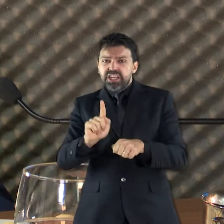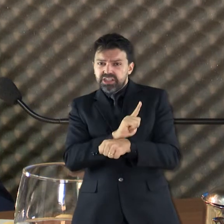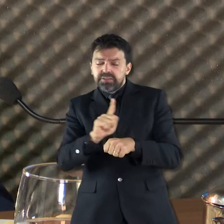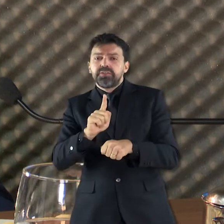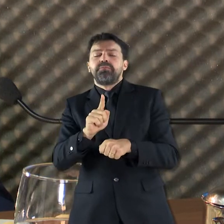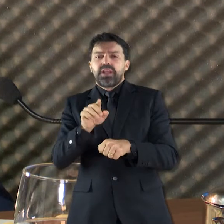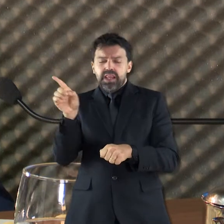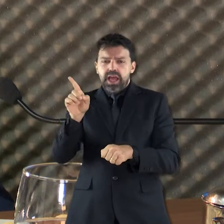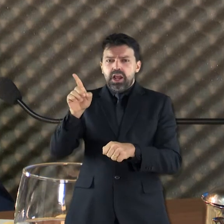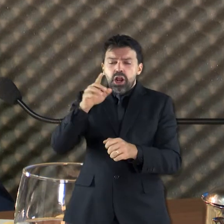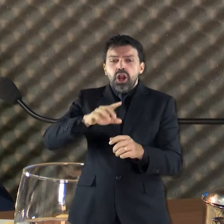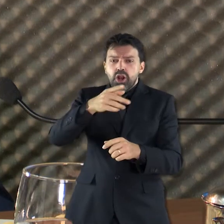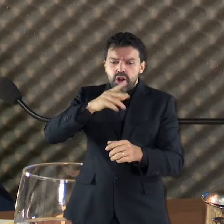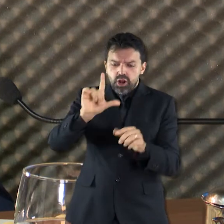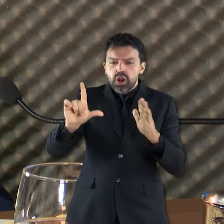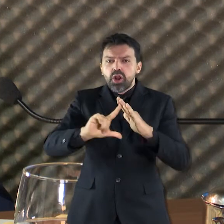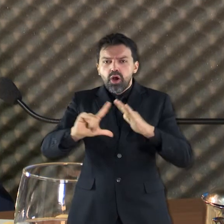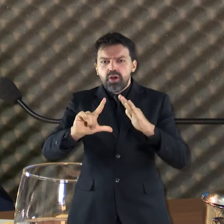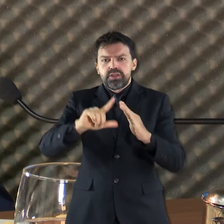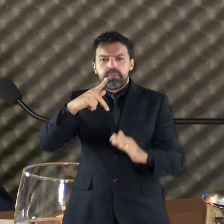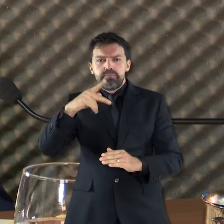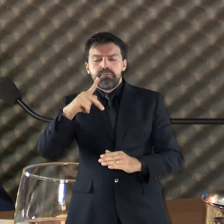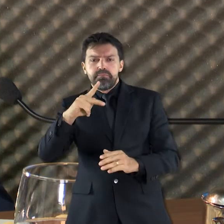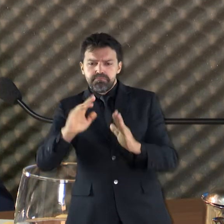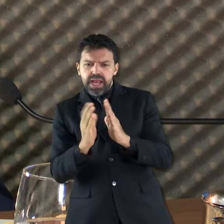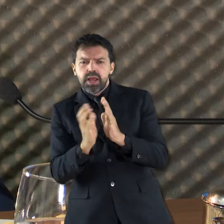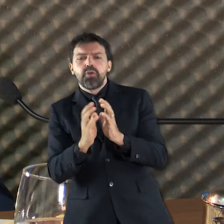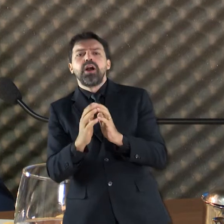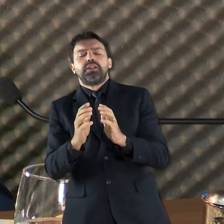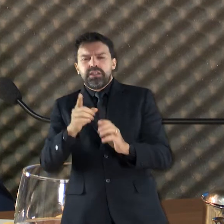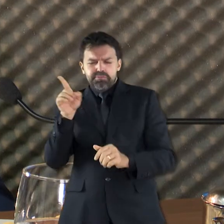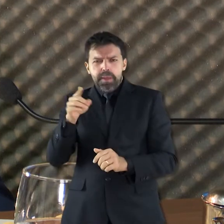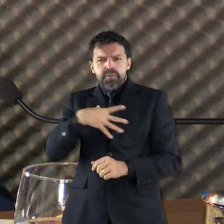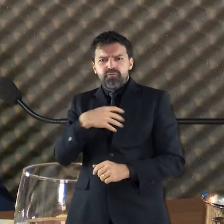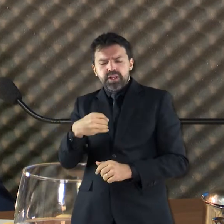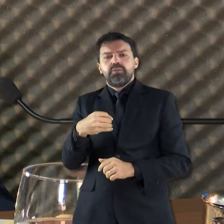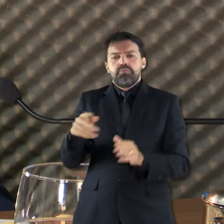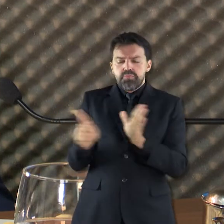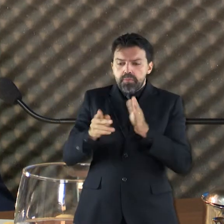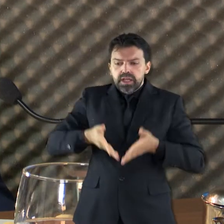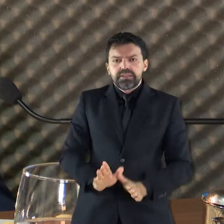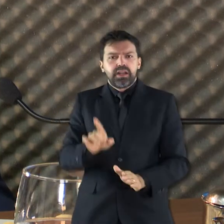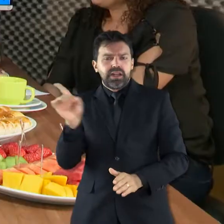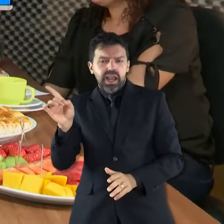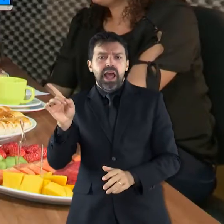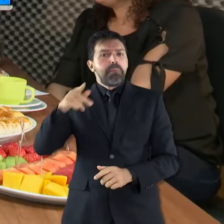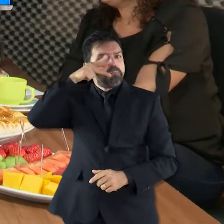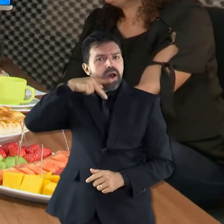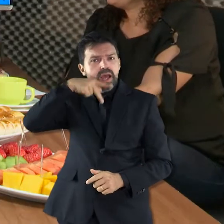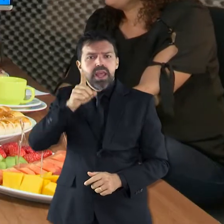do Ceará e da Paraíba. E lá nasceu meu irmão, eu sou filho do meio. Ele é paraibano? Meu irmão é paraibano, de Cajazeiras. Ó, conterrâneo,